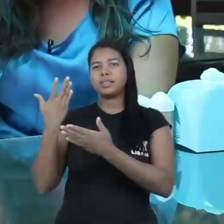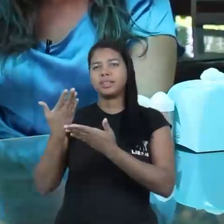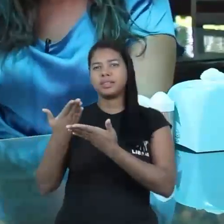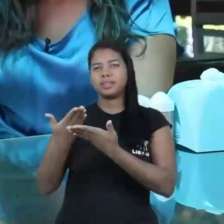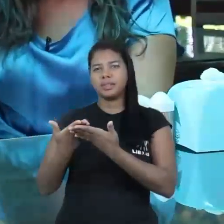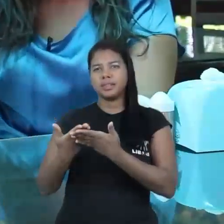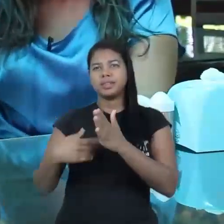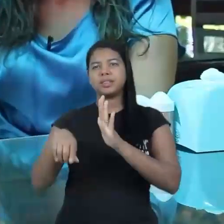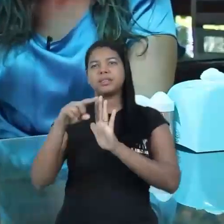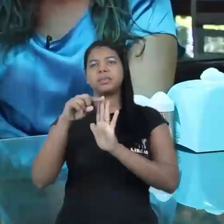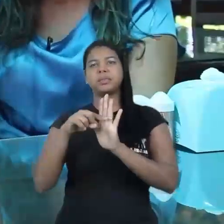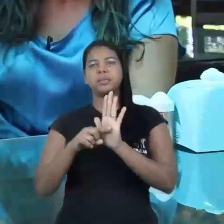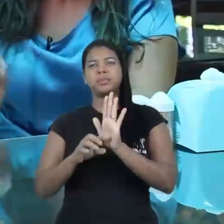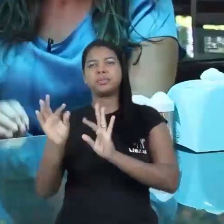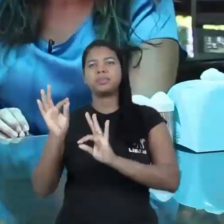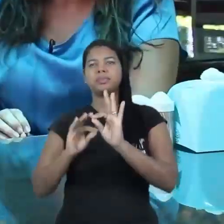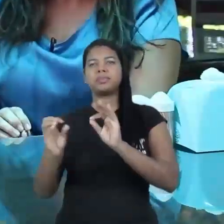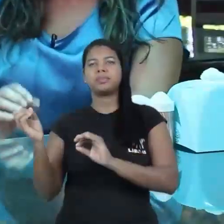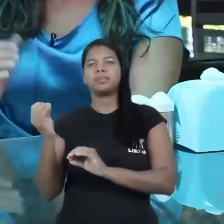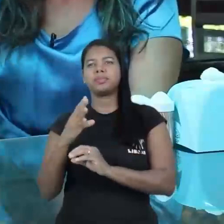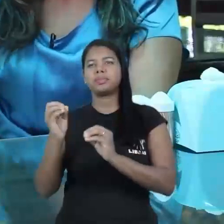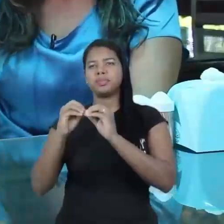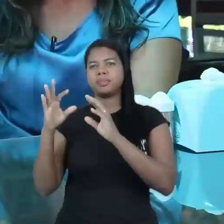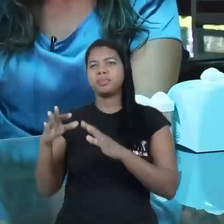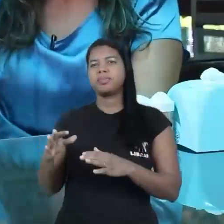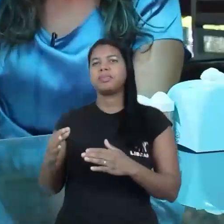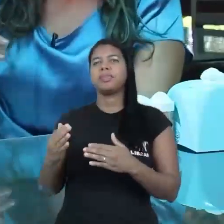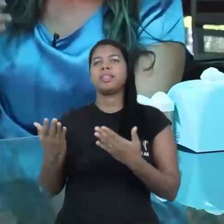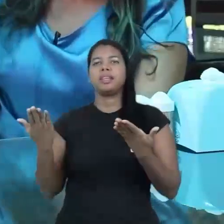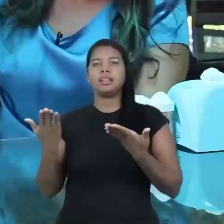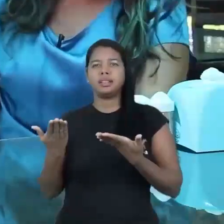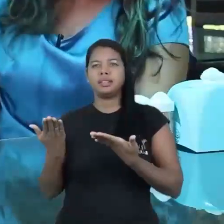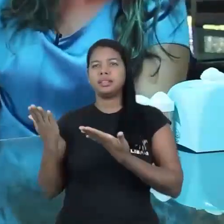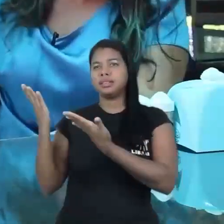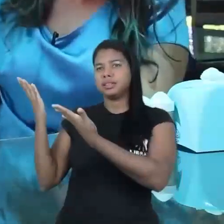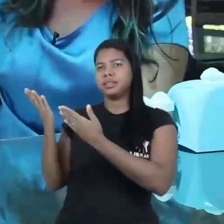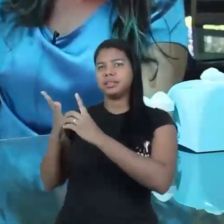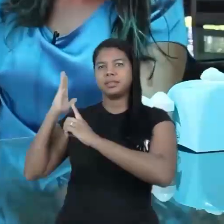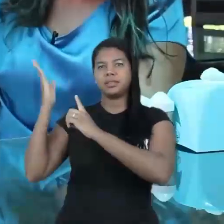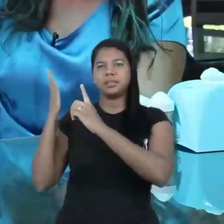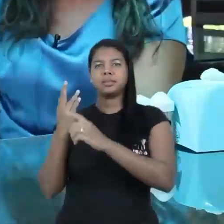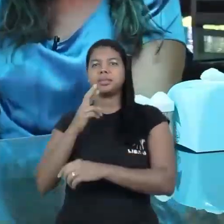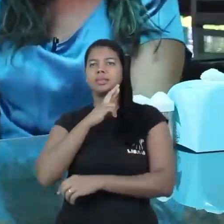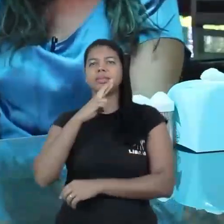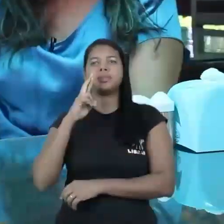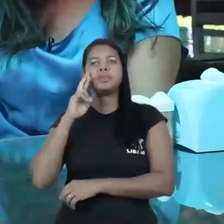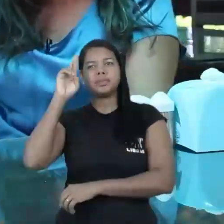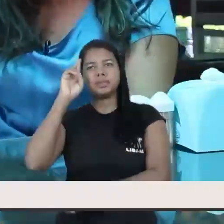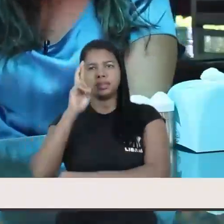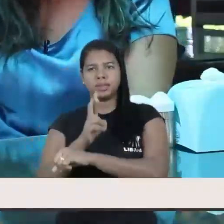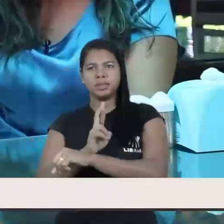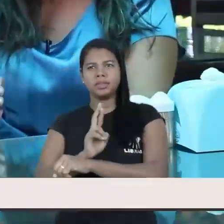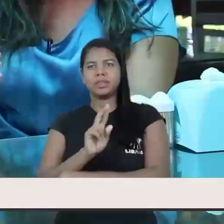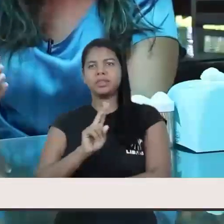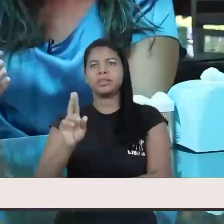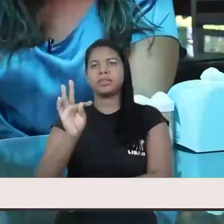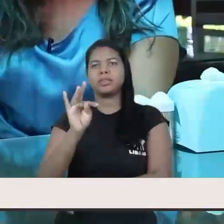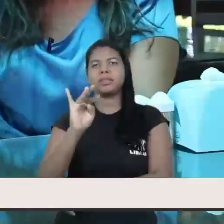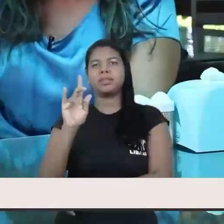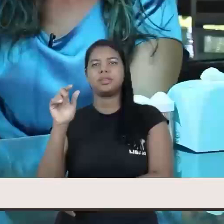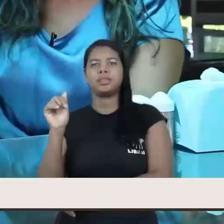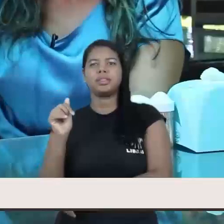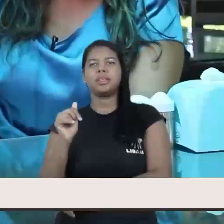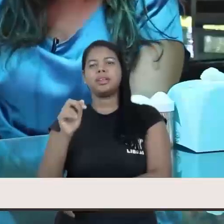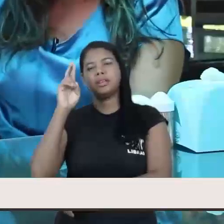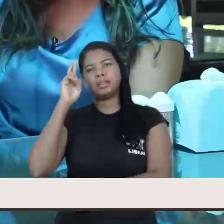do planejamento, inovação e criatividade. Para isso, convidamos o nosso empreendedor empresário Thiago, que é dono do